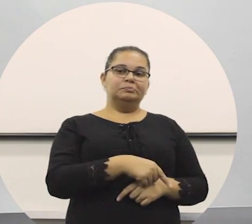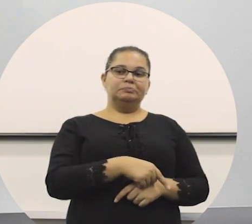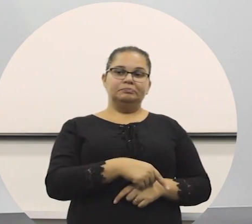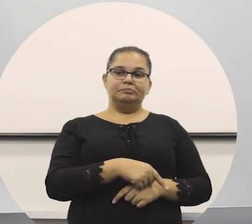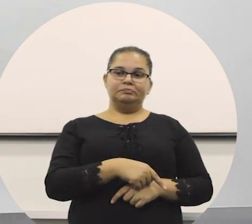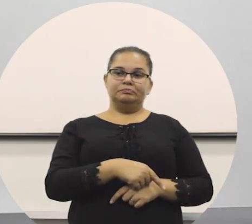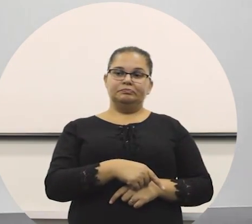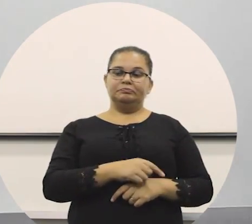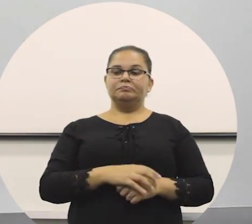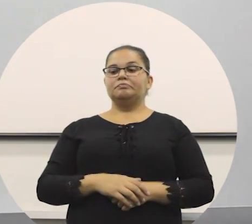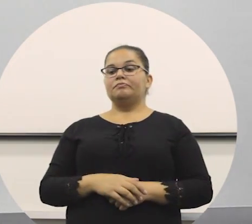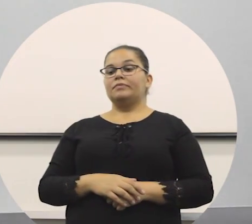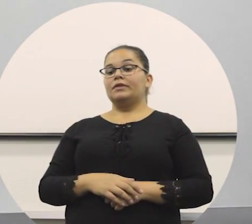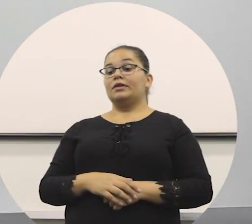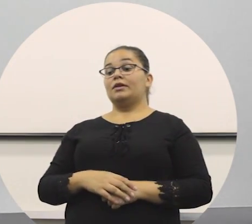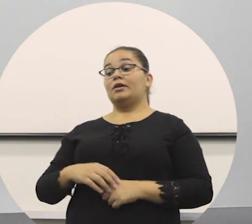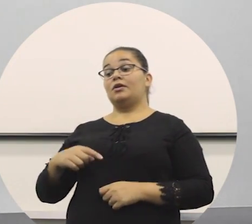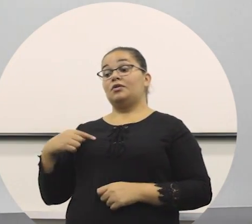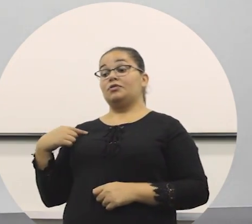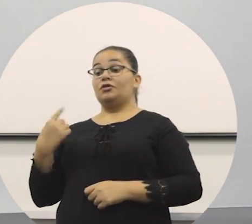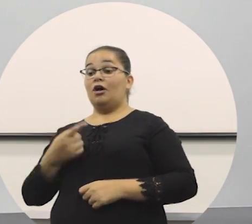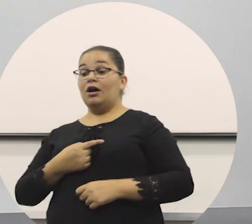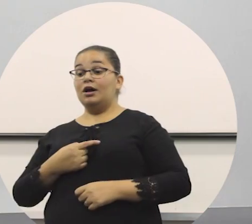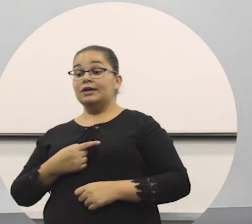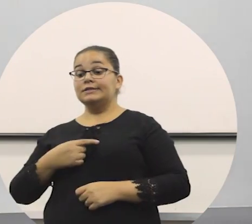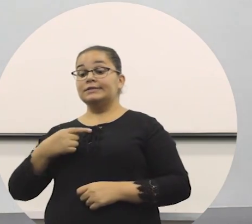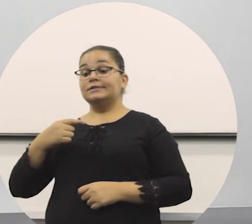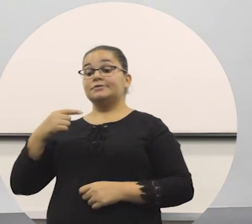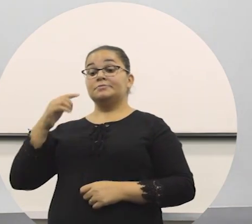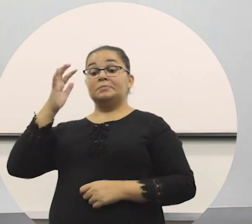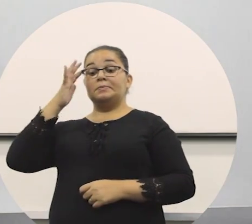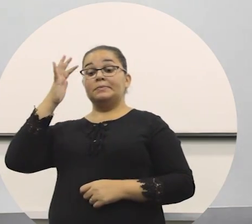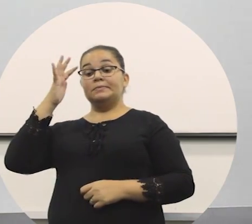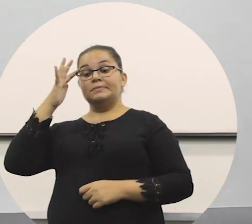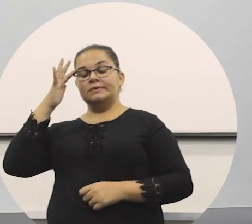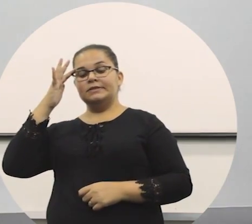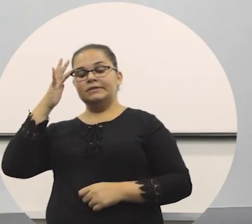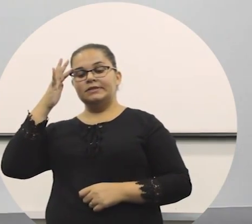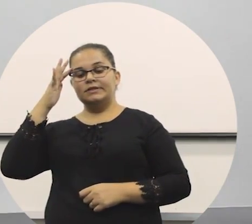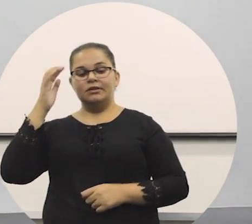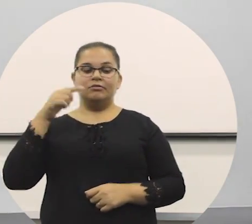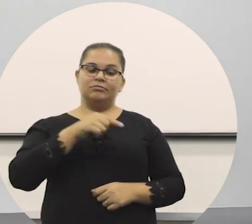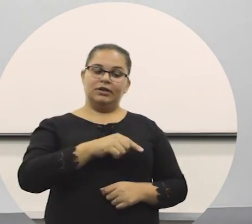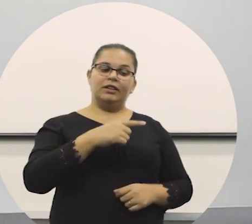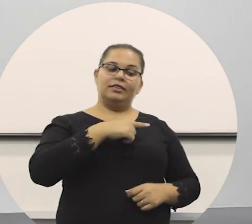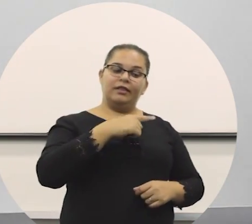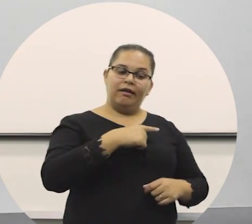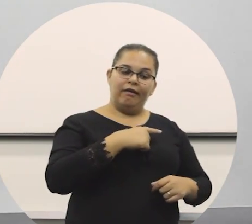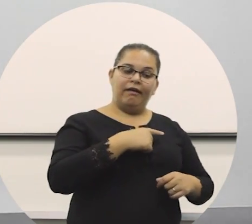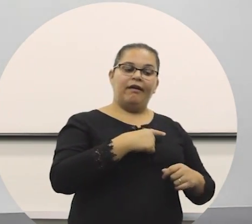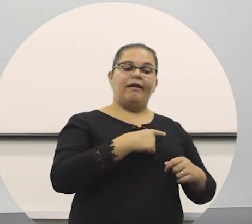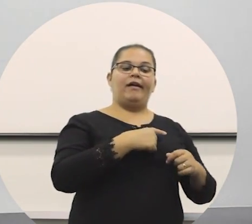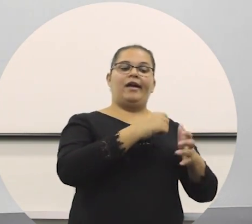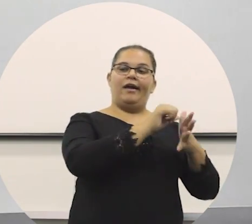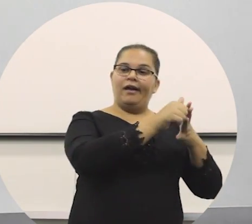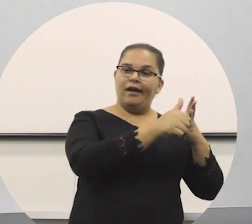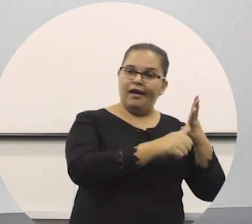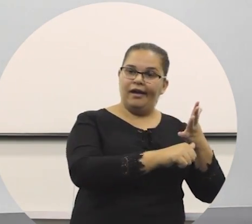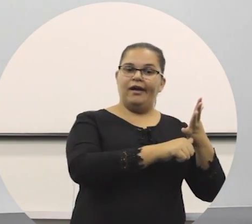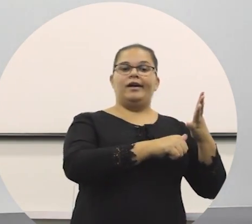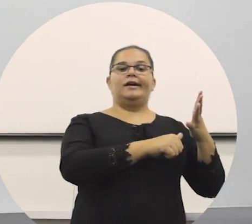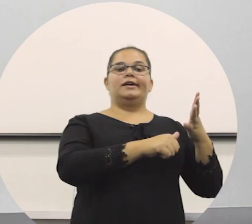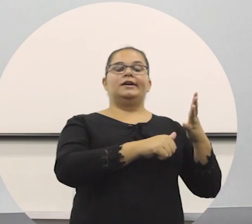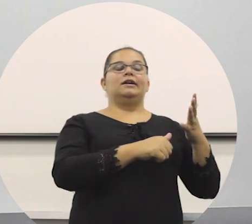acontece. O que nós estamos discutindo aqui não é se a língua de sinais... A língua de sinais também tem um número finito de itens lexicais, um número finito